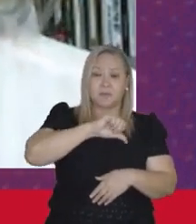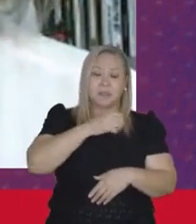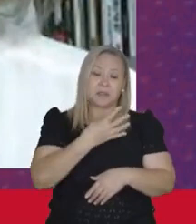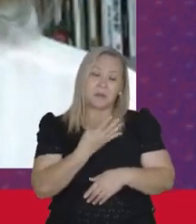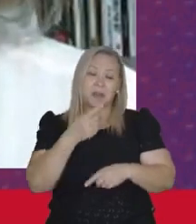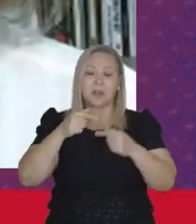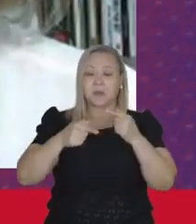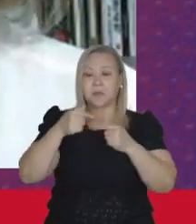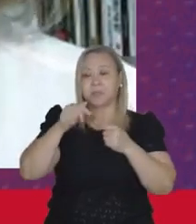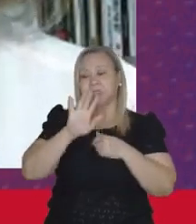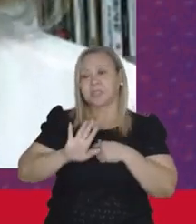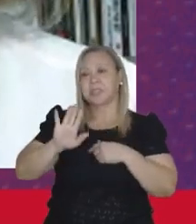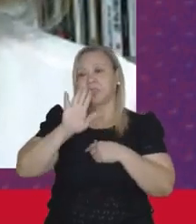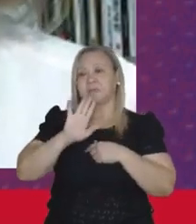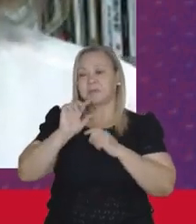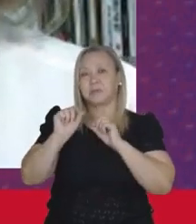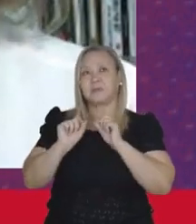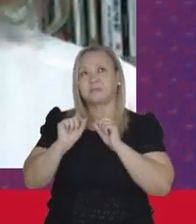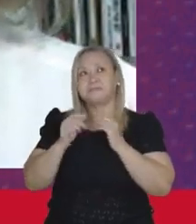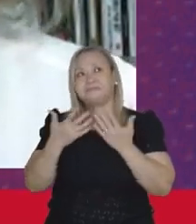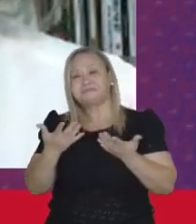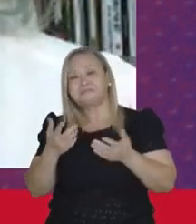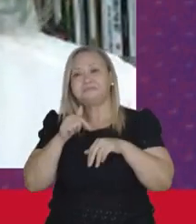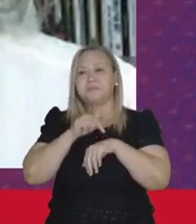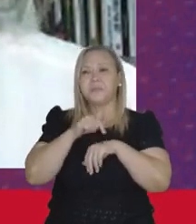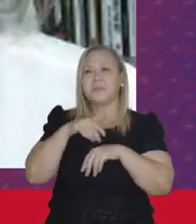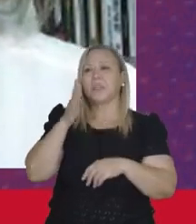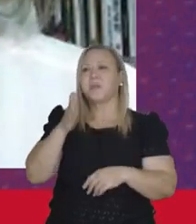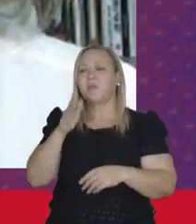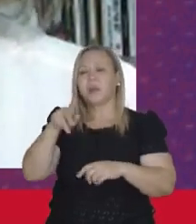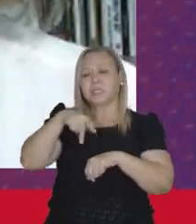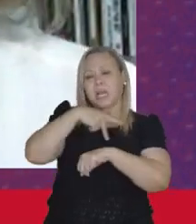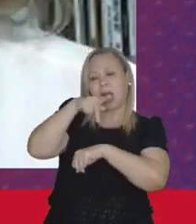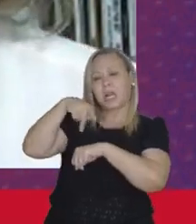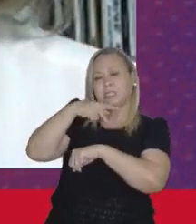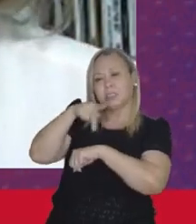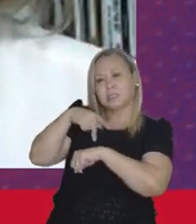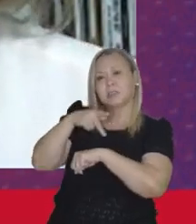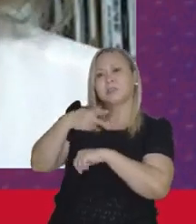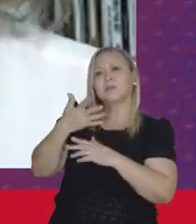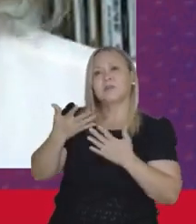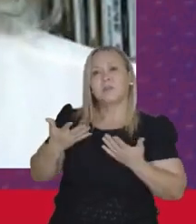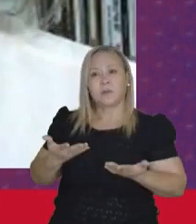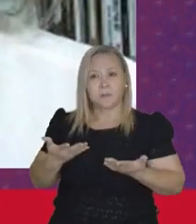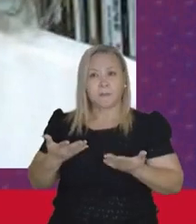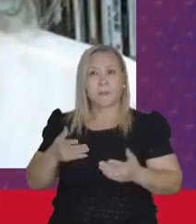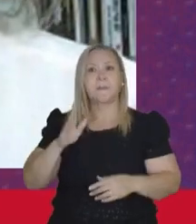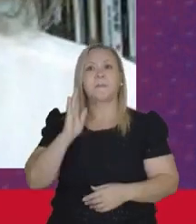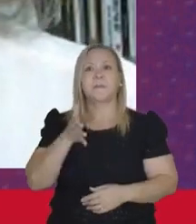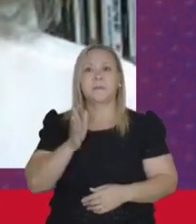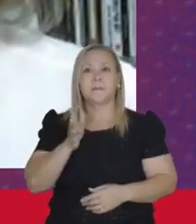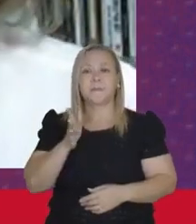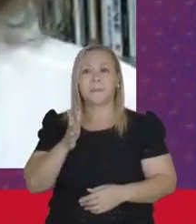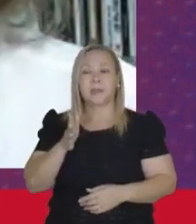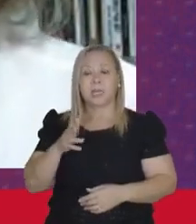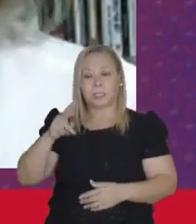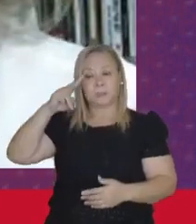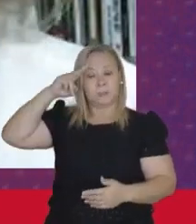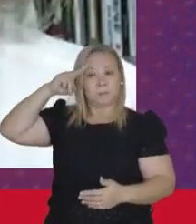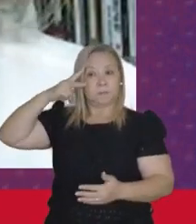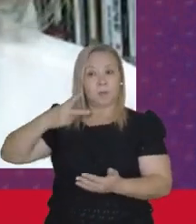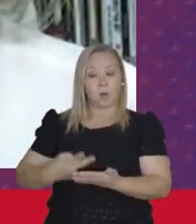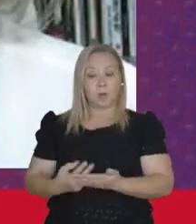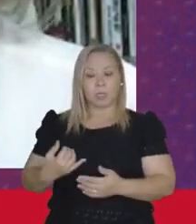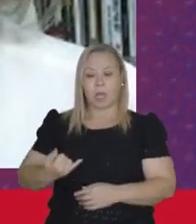uma política nacional, quando já internacionalmente já se reconhecia